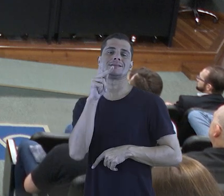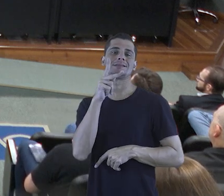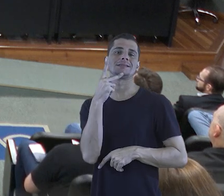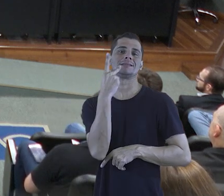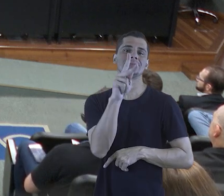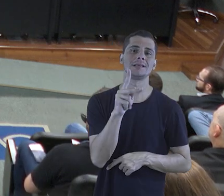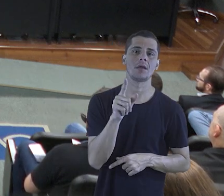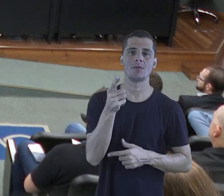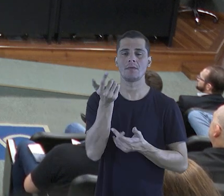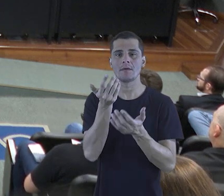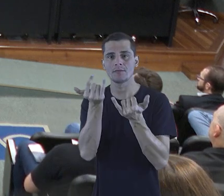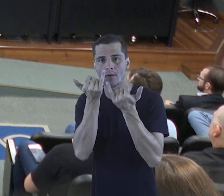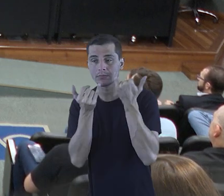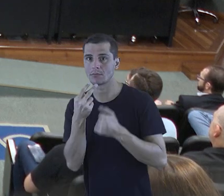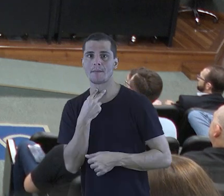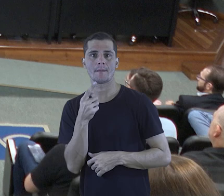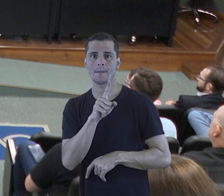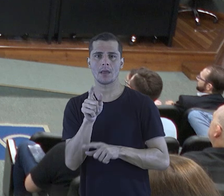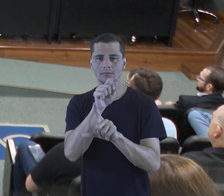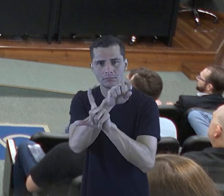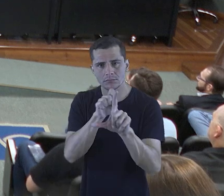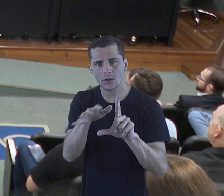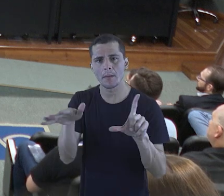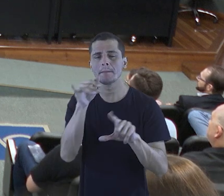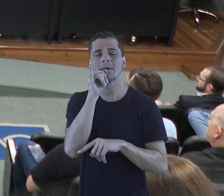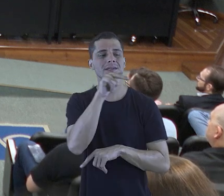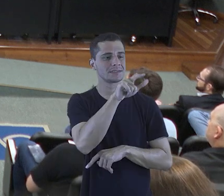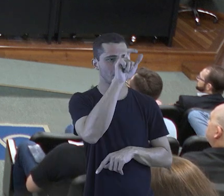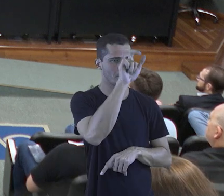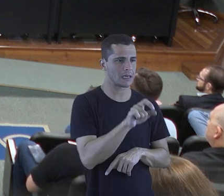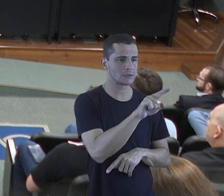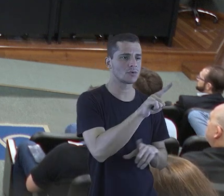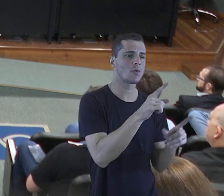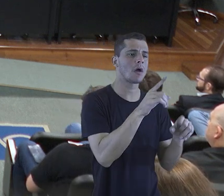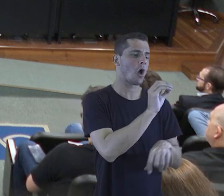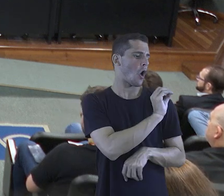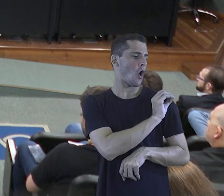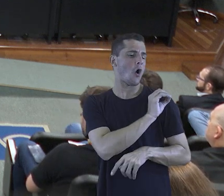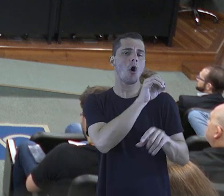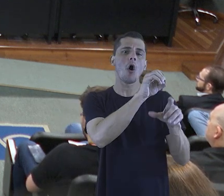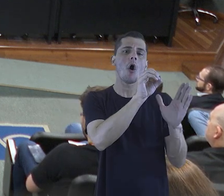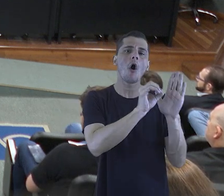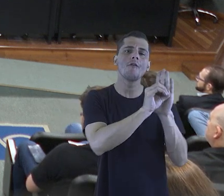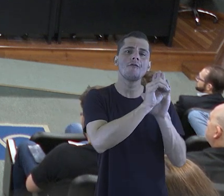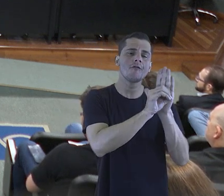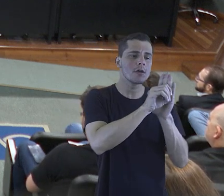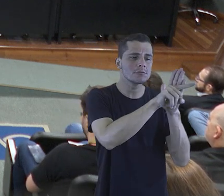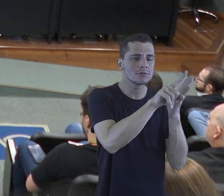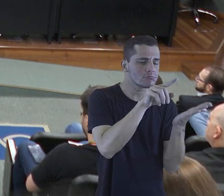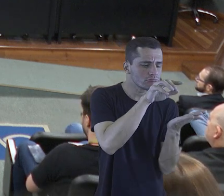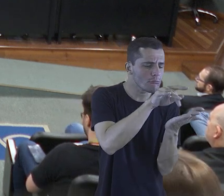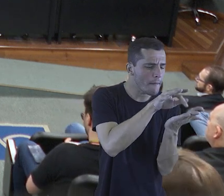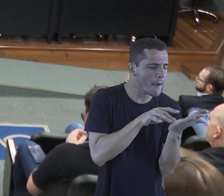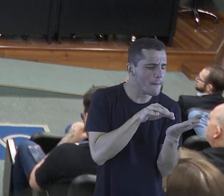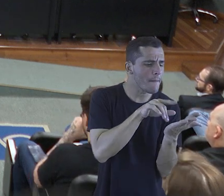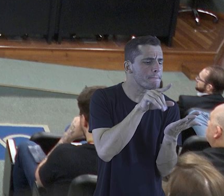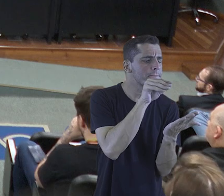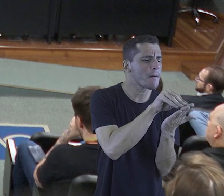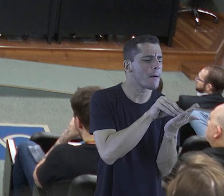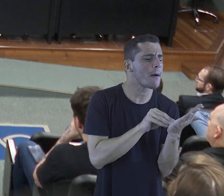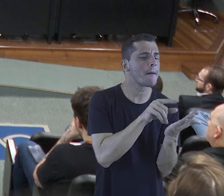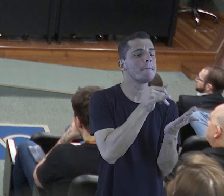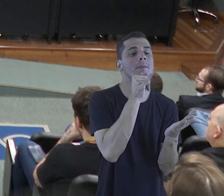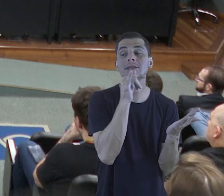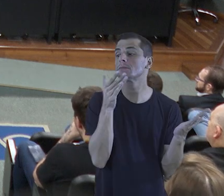é teu. E se você compartilhar, por exemplo, o Ministério Público do Estado de Santa Catarina, manda um ofício para o